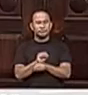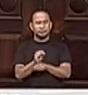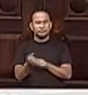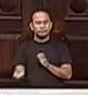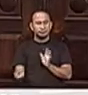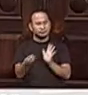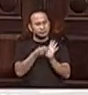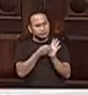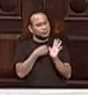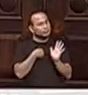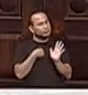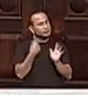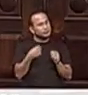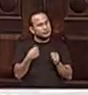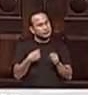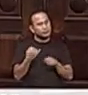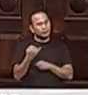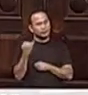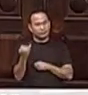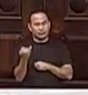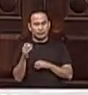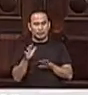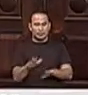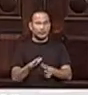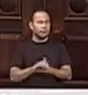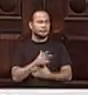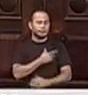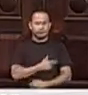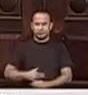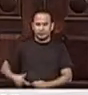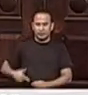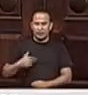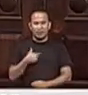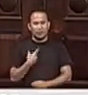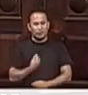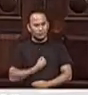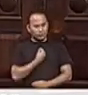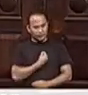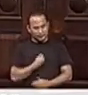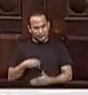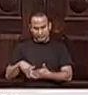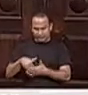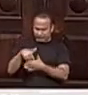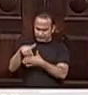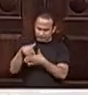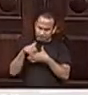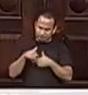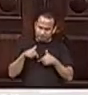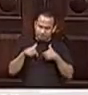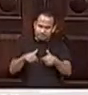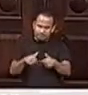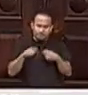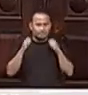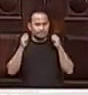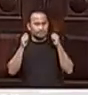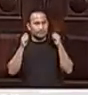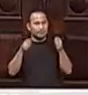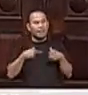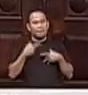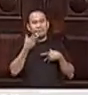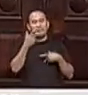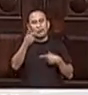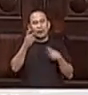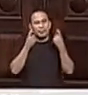a quem alega. De qualquer maneira, senhor presidente, eu venho a esta tribuna para manifestar essas preocupações e